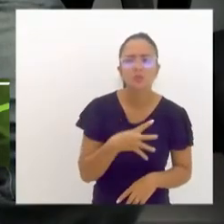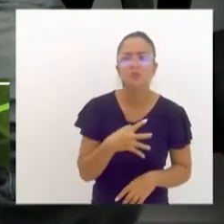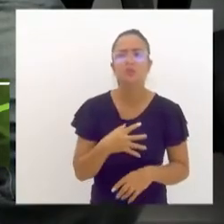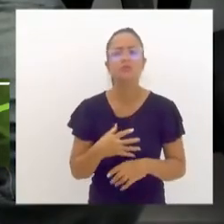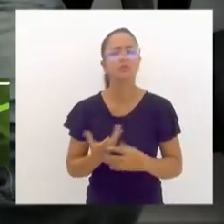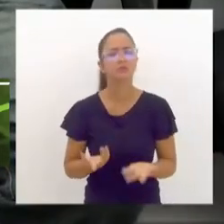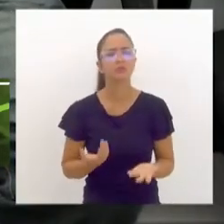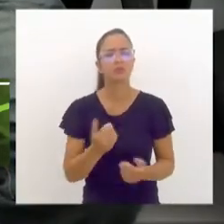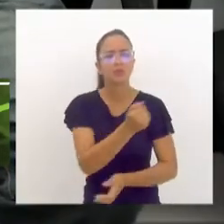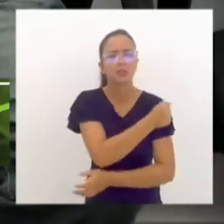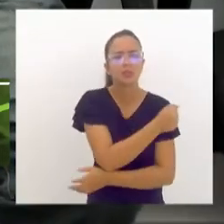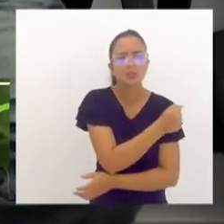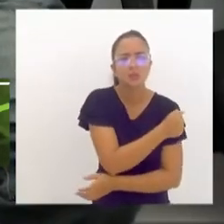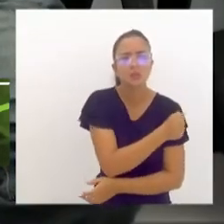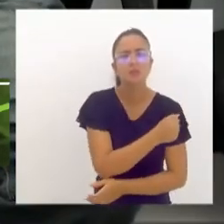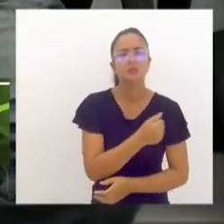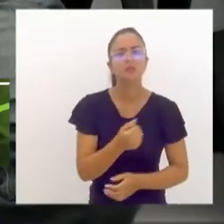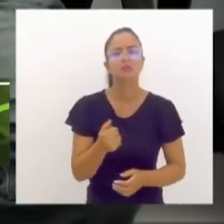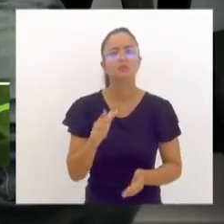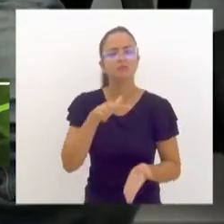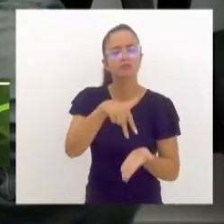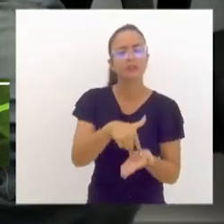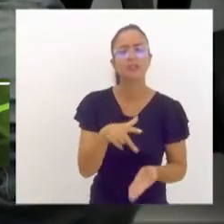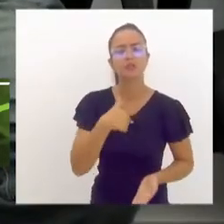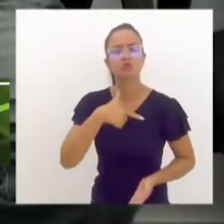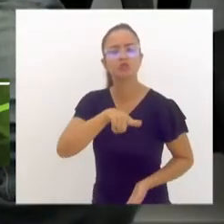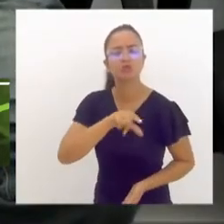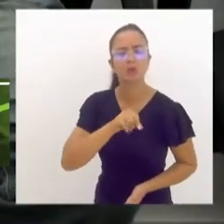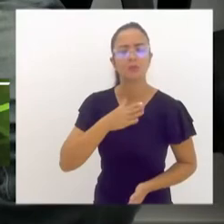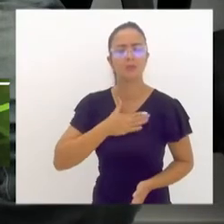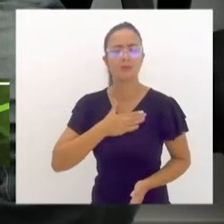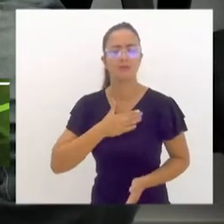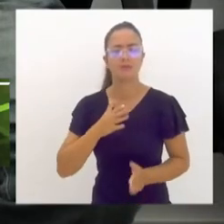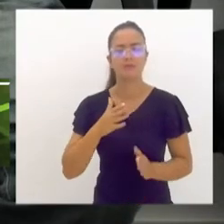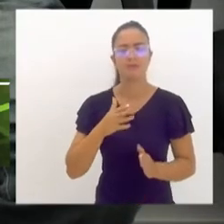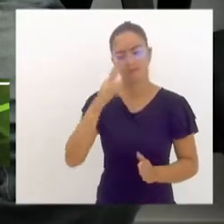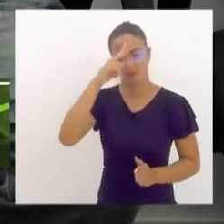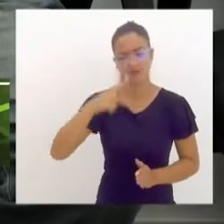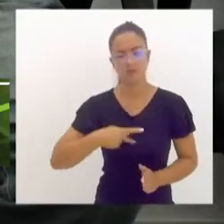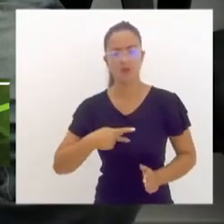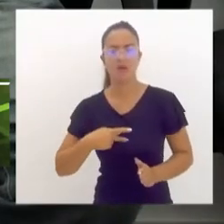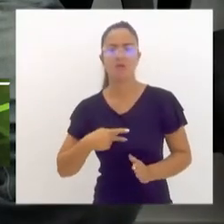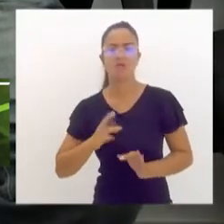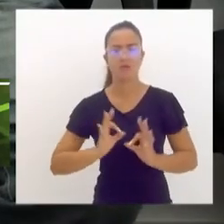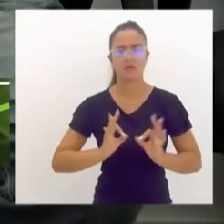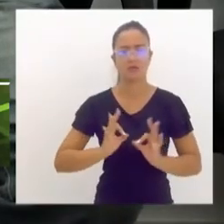o aluno sendo protagonista, escolhendo seu próprio projeto de vida?